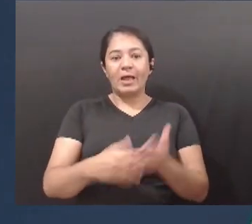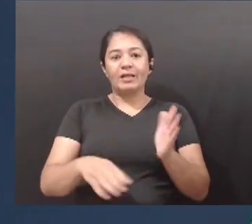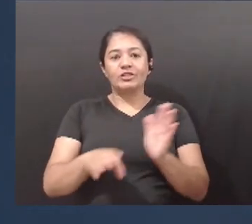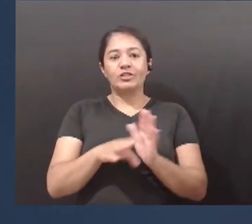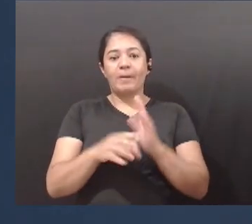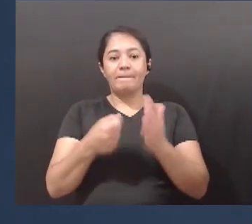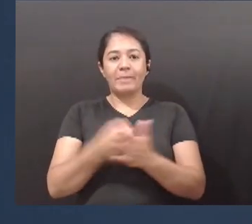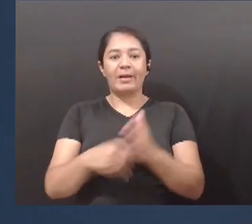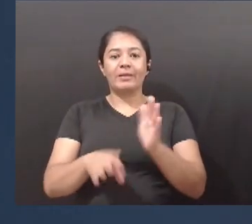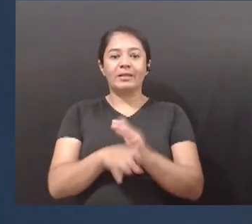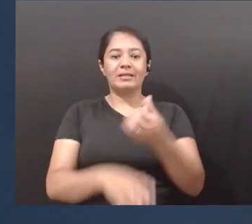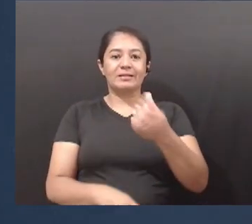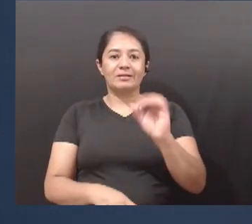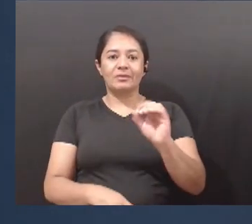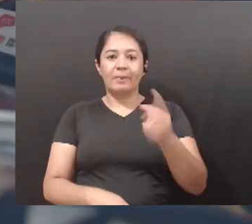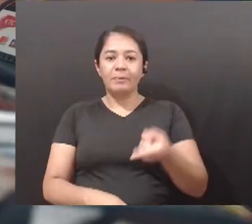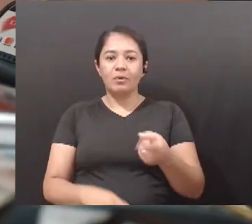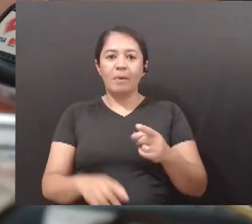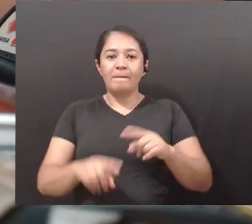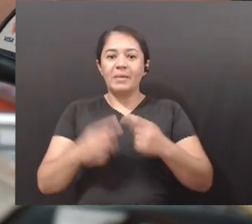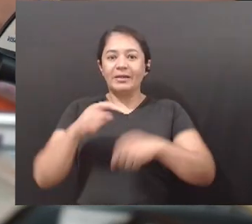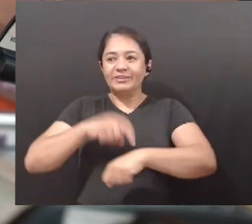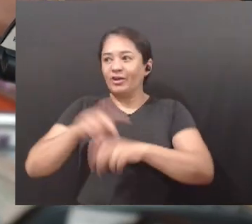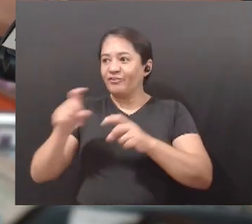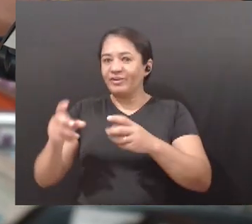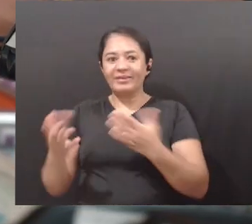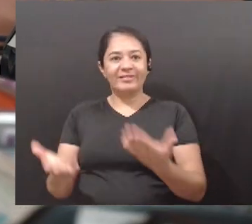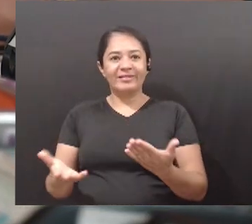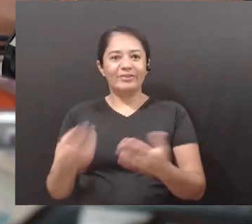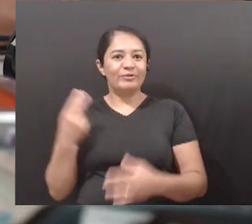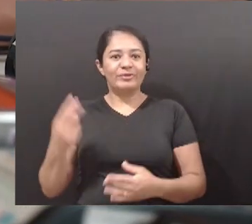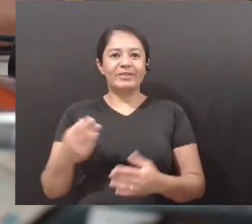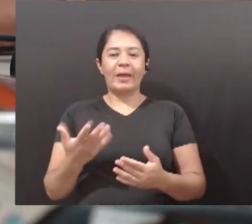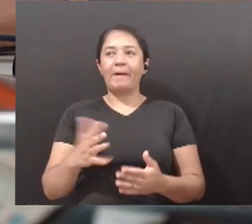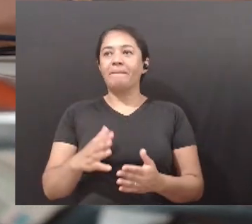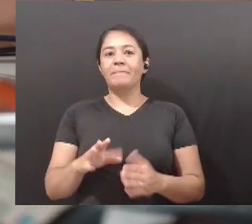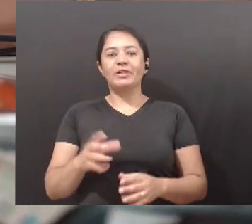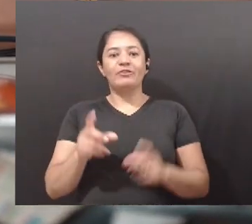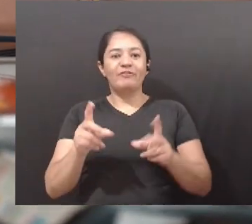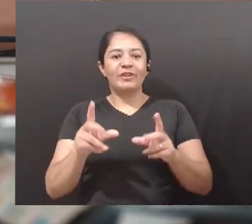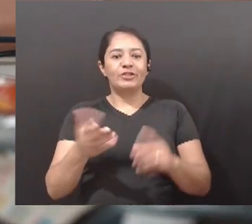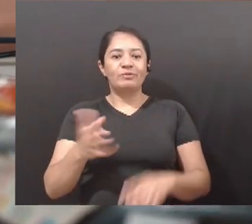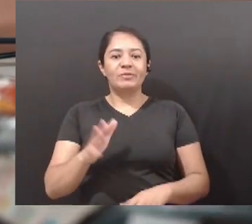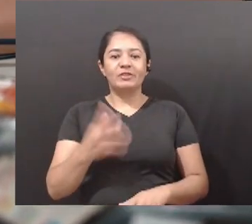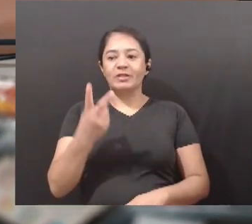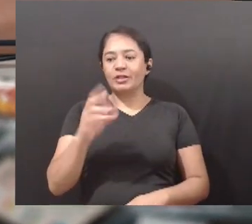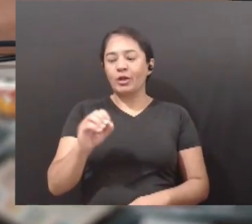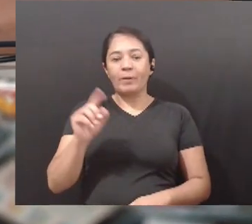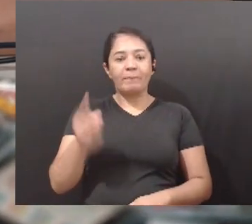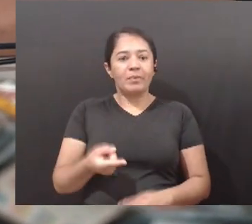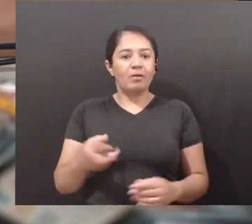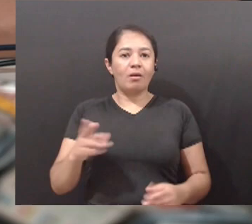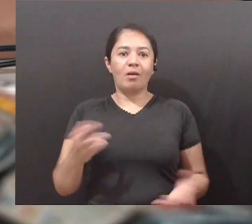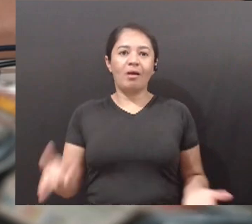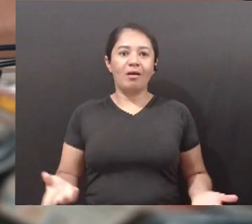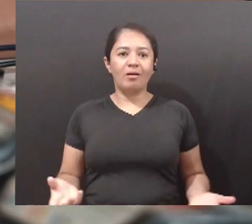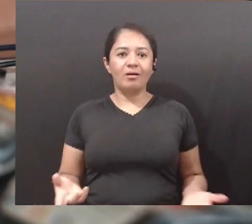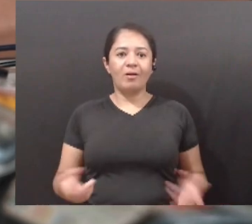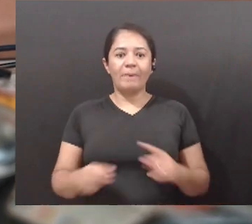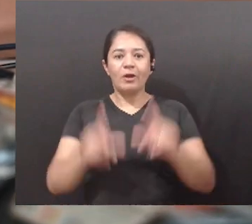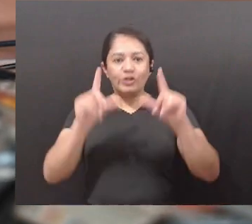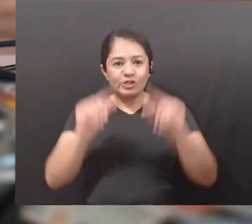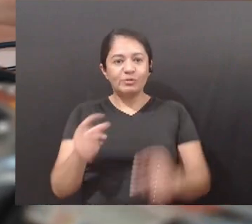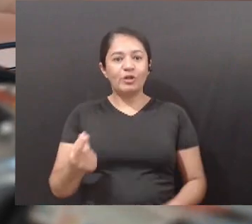20. Entende? Então tem essa depreciação. Depreciação e esse valor que ficou ao longo do caminho de juros,